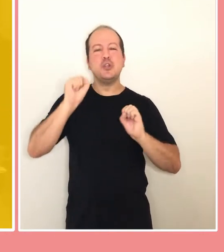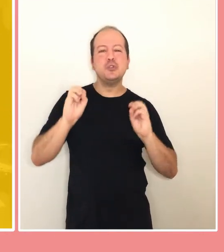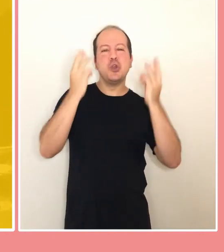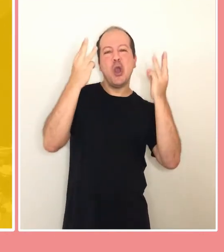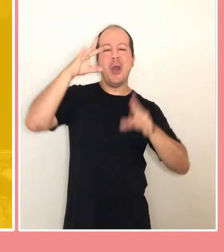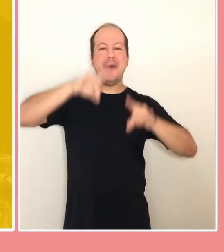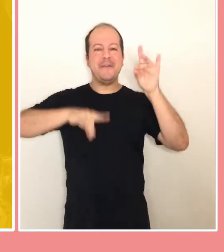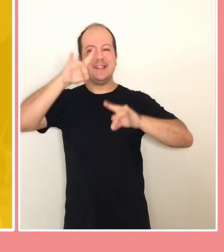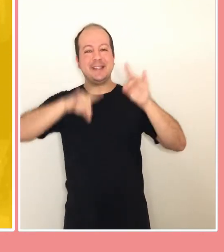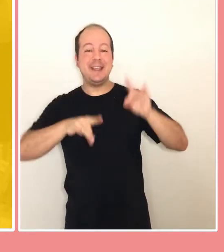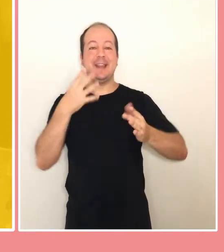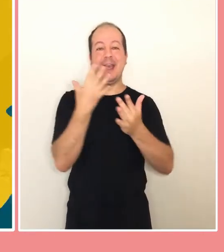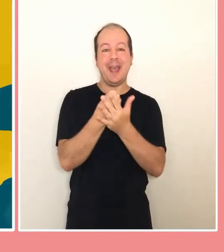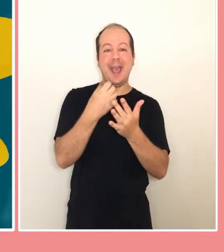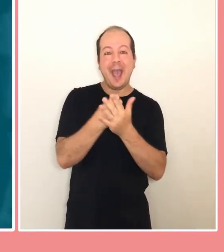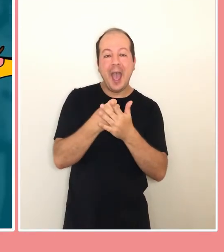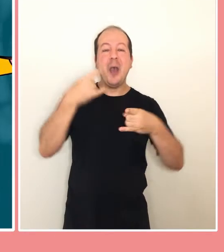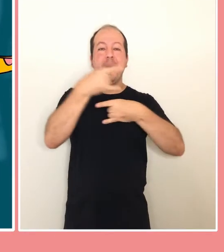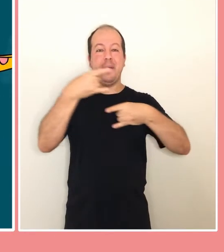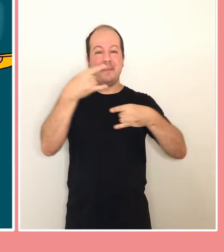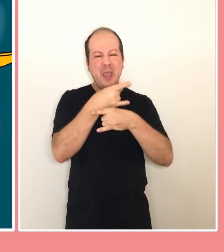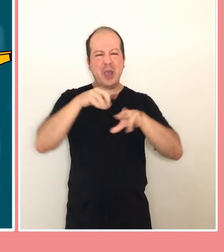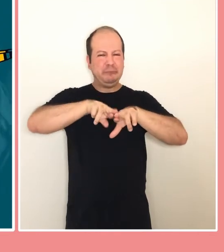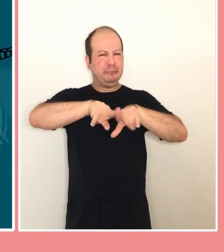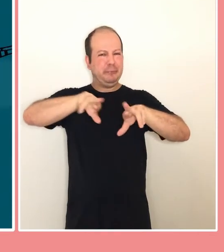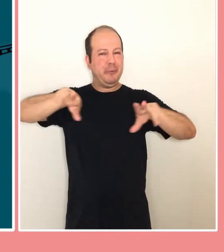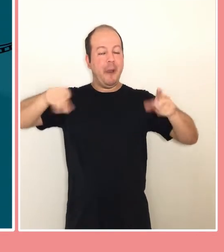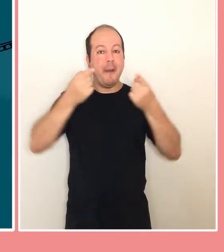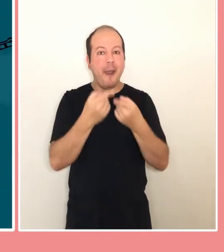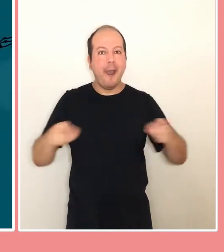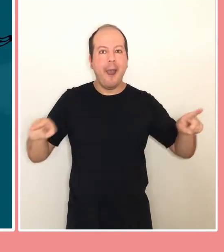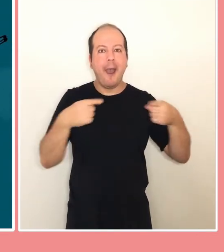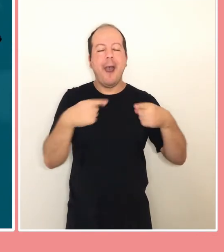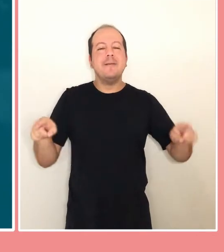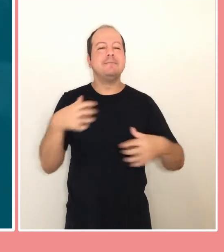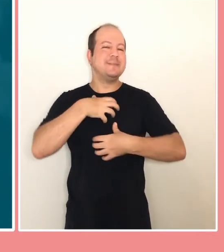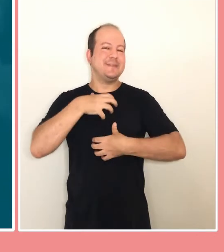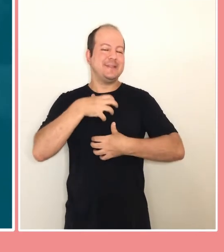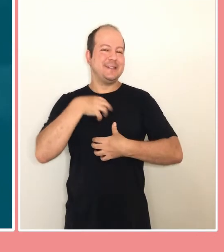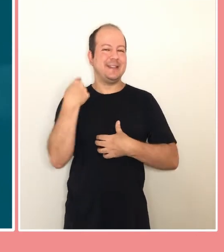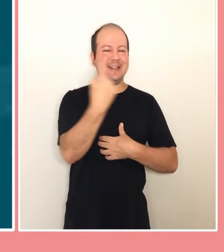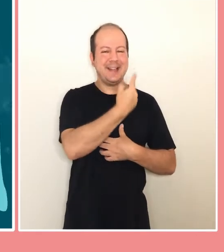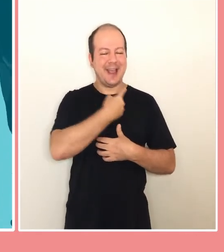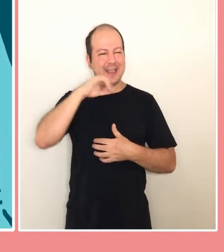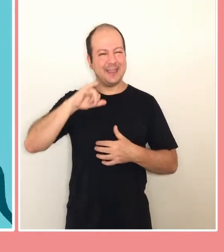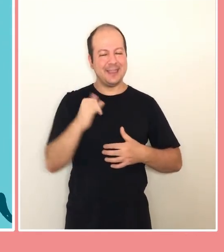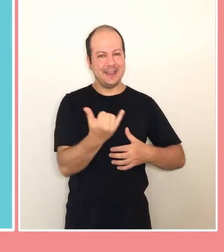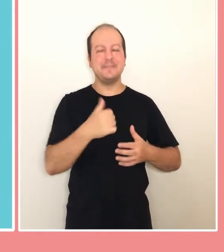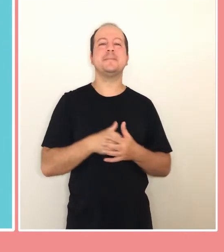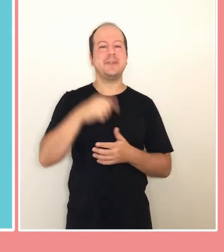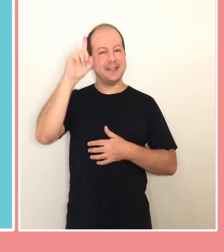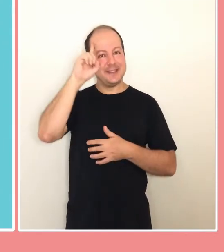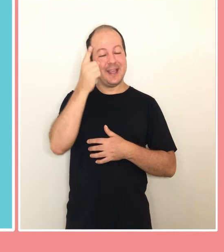oficinas, podcasts, webinars e um mundo inteirinho feito de som para a gente descobrir juntos. Do